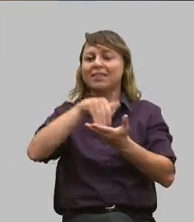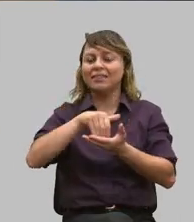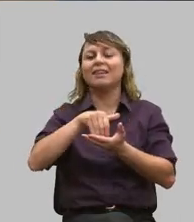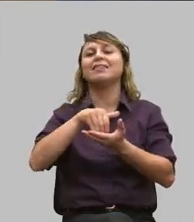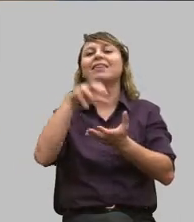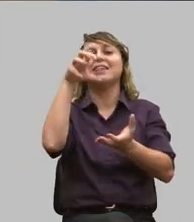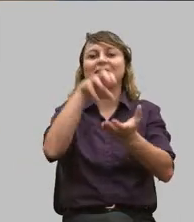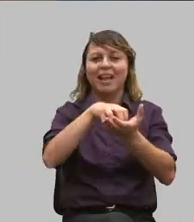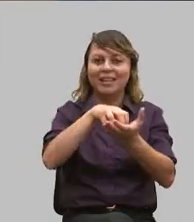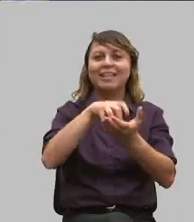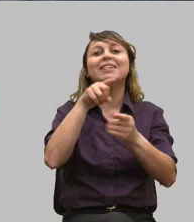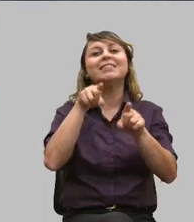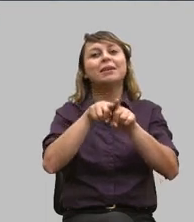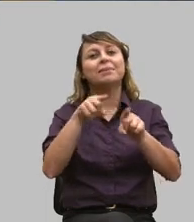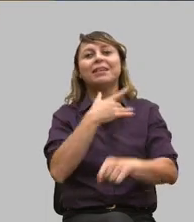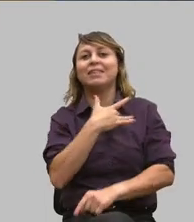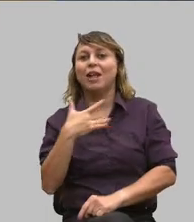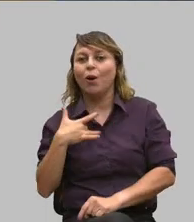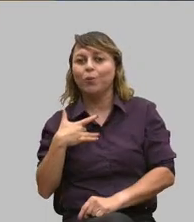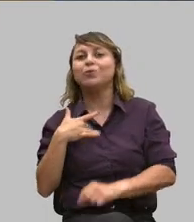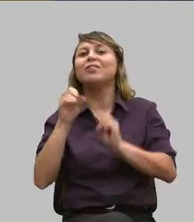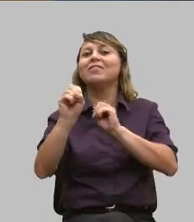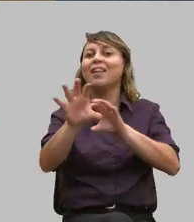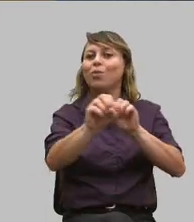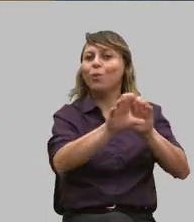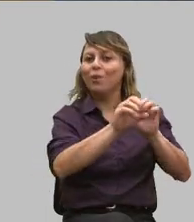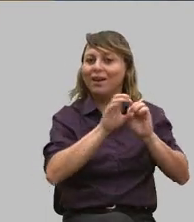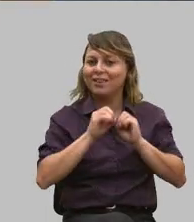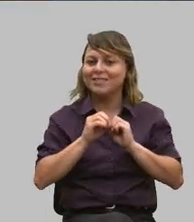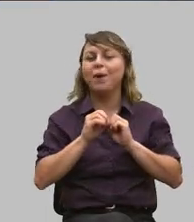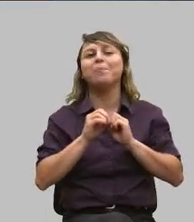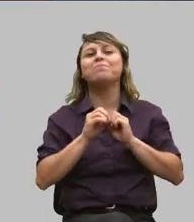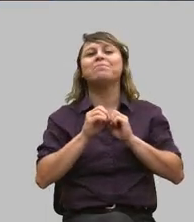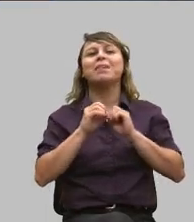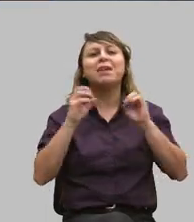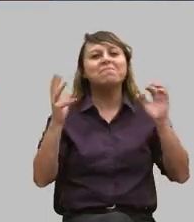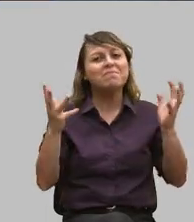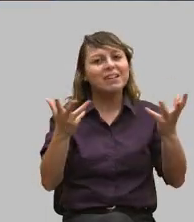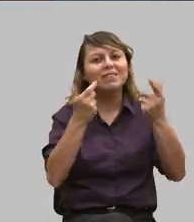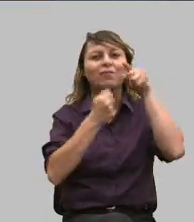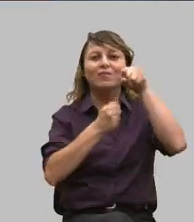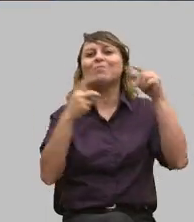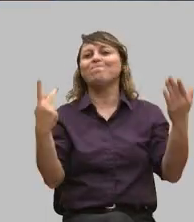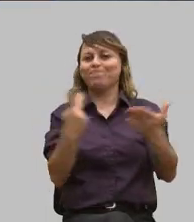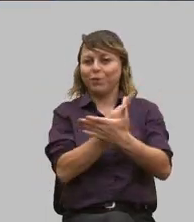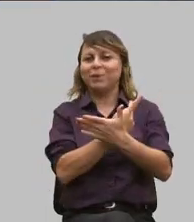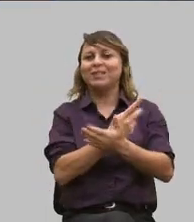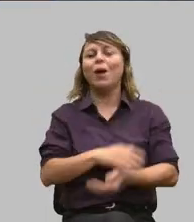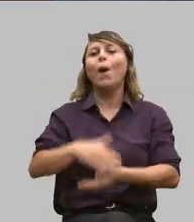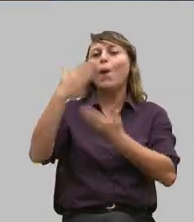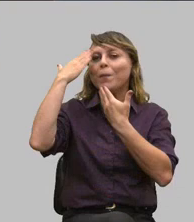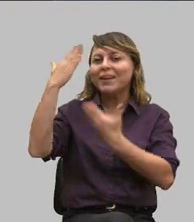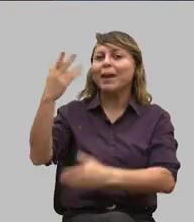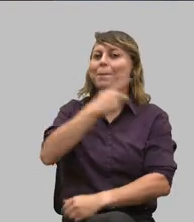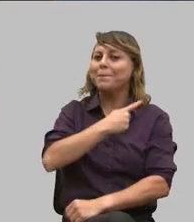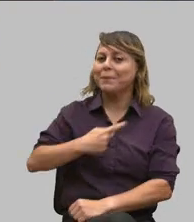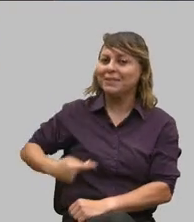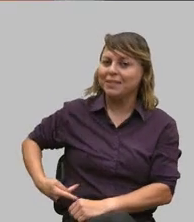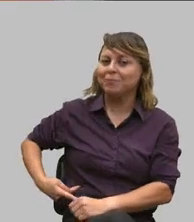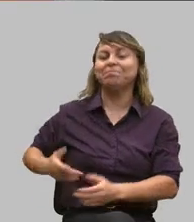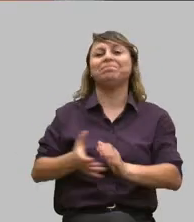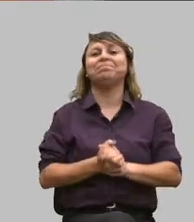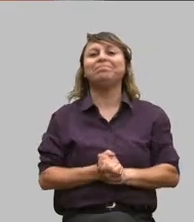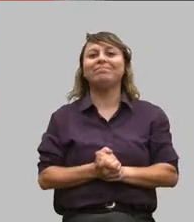e Secretaria de Estado da Educação né brilhantemente estão fazendo acontecer obrigada obada Presidente bom